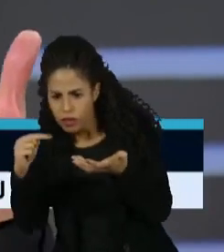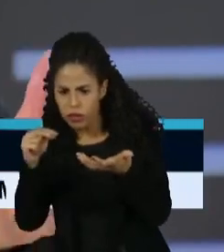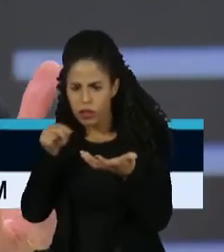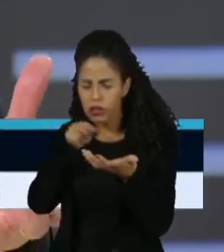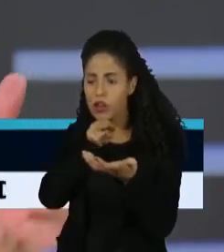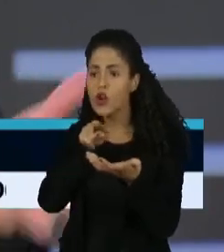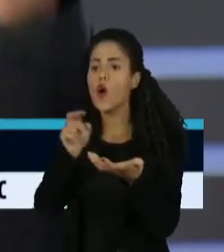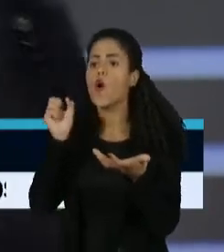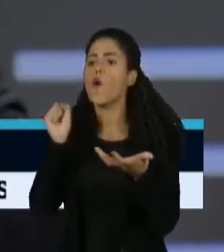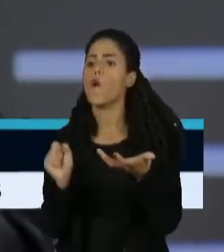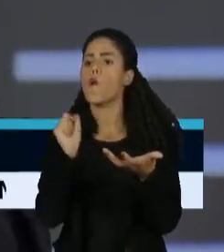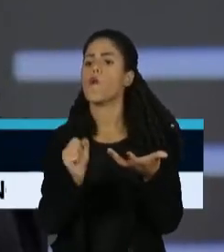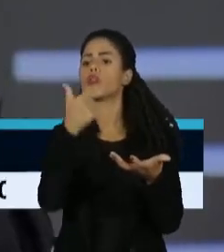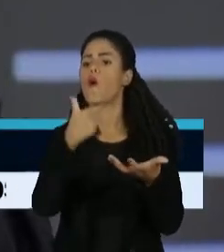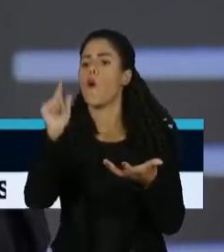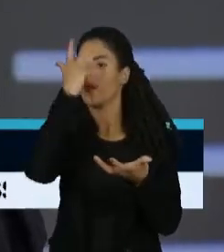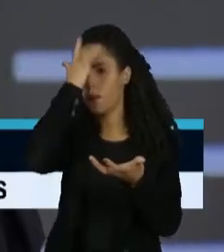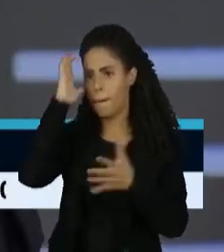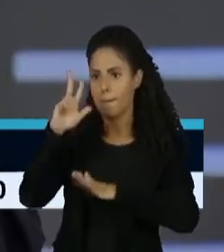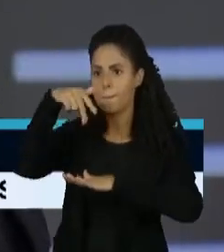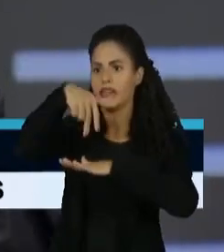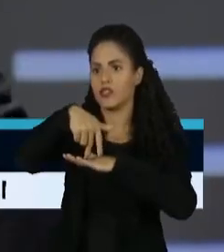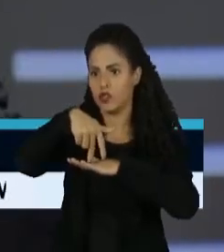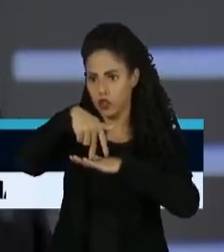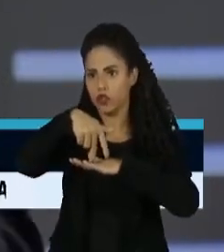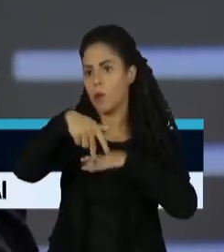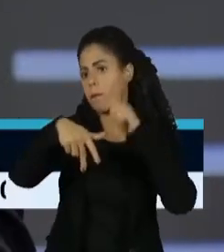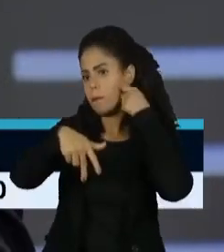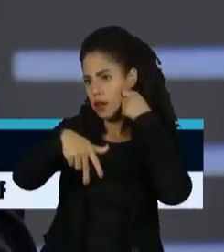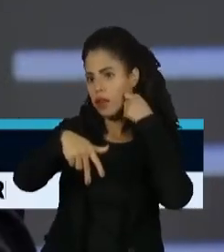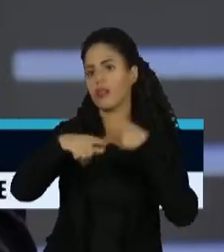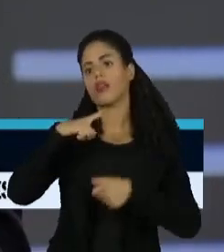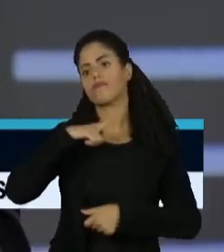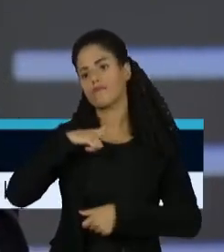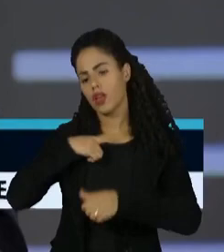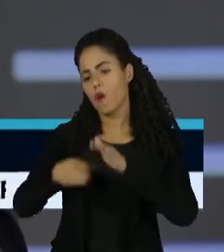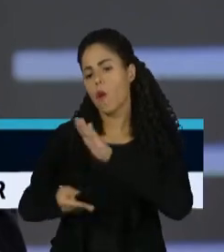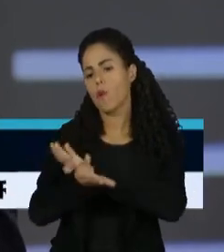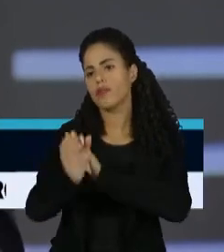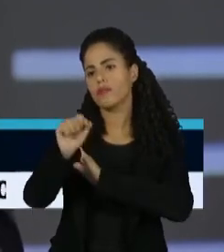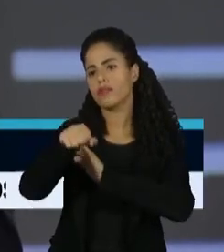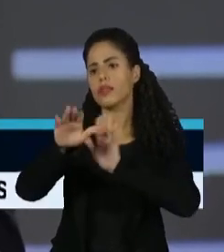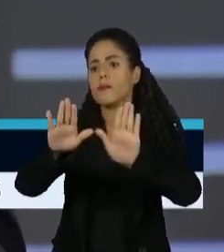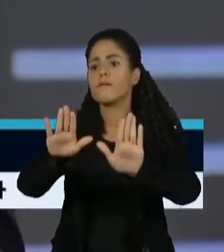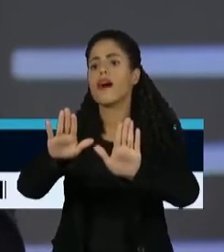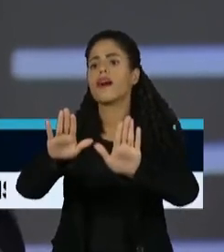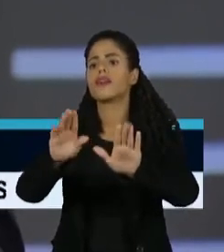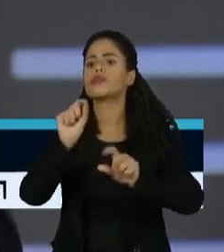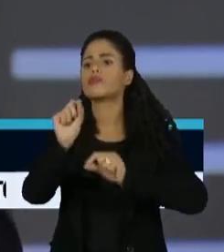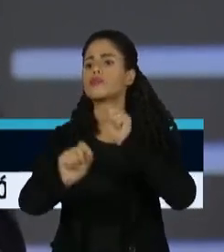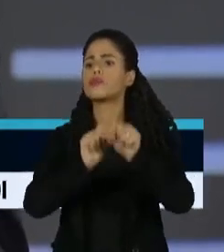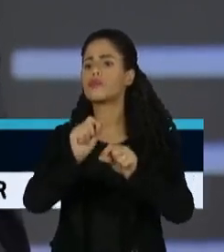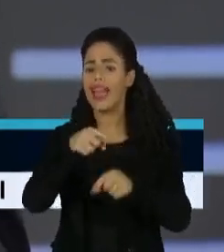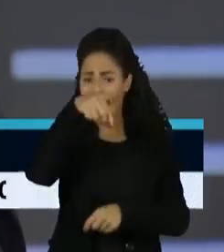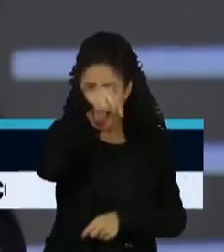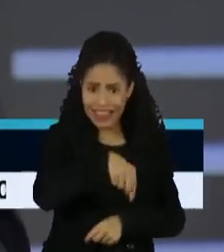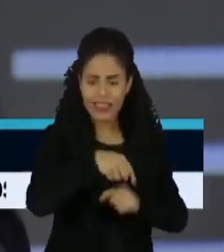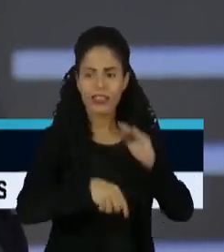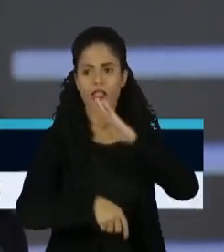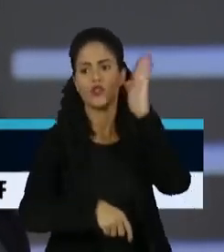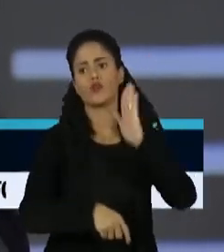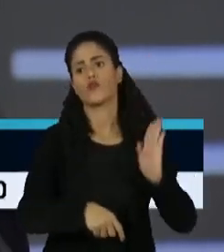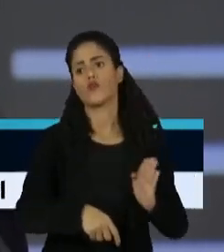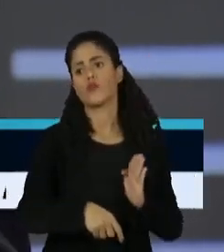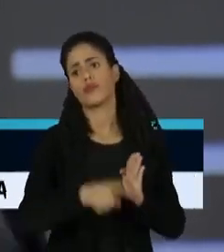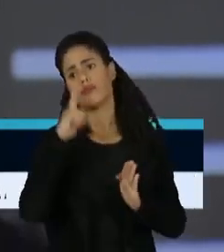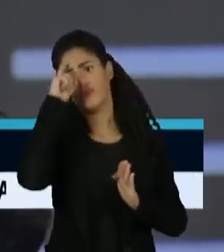mão de brancos, também há corrupção. Então, o que me parece é que há um caso exclusivo no Brasil que segue a linha da